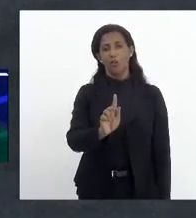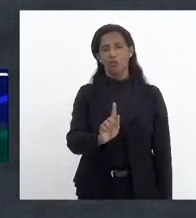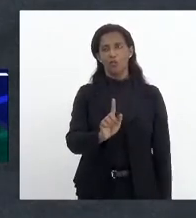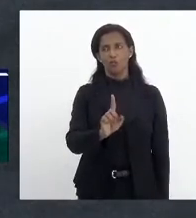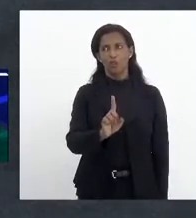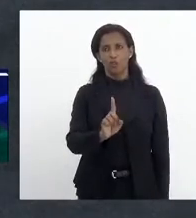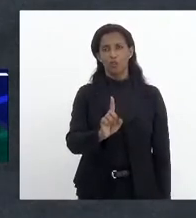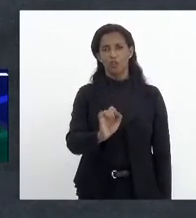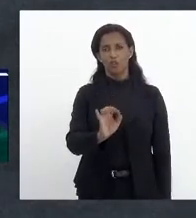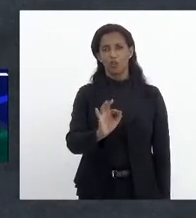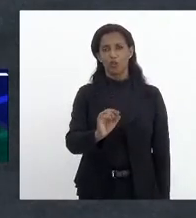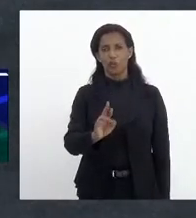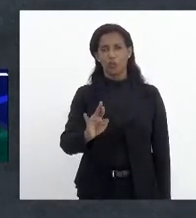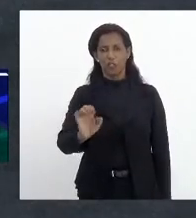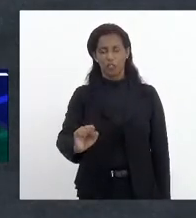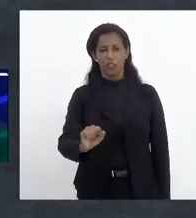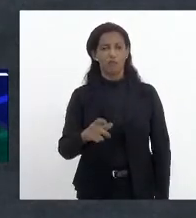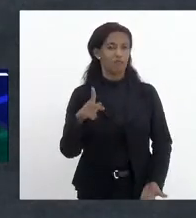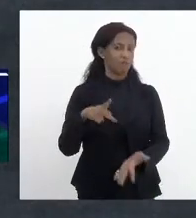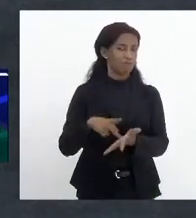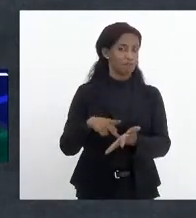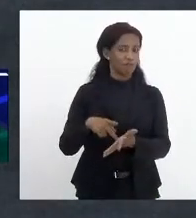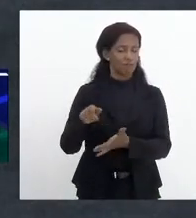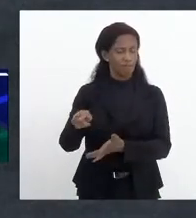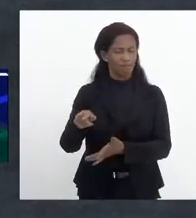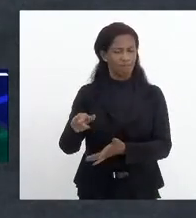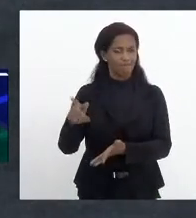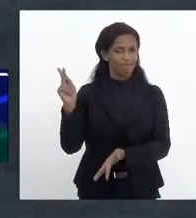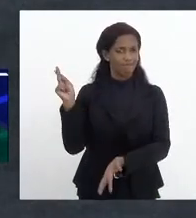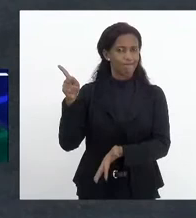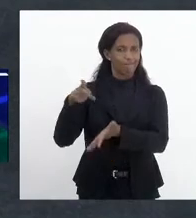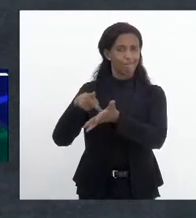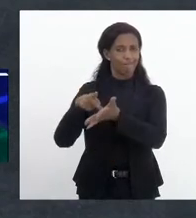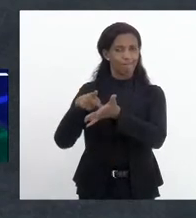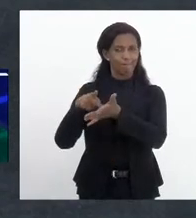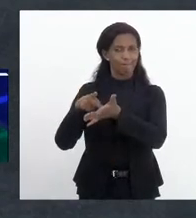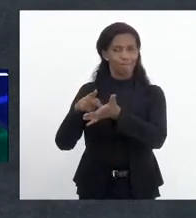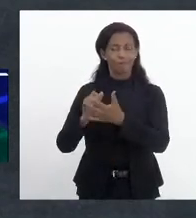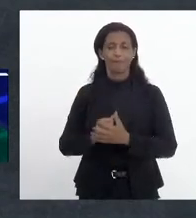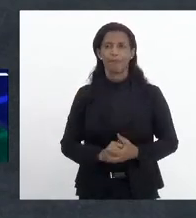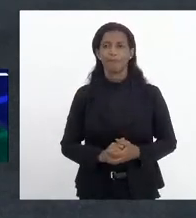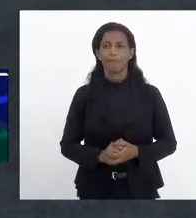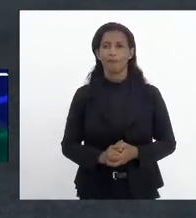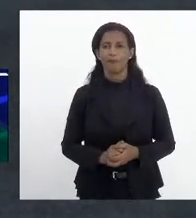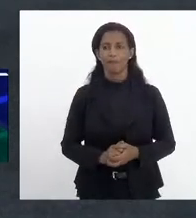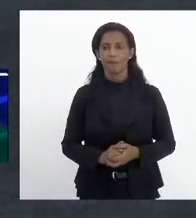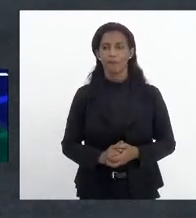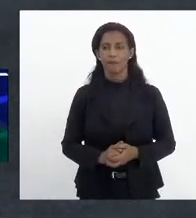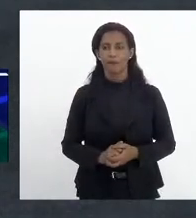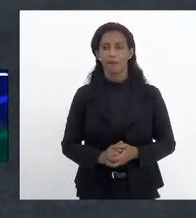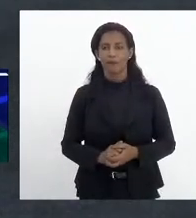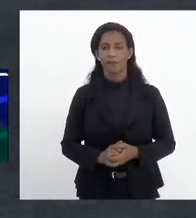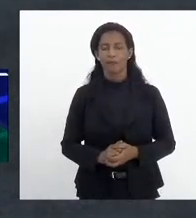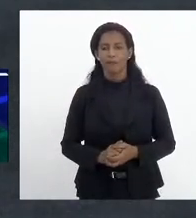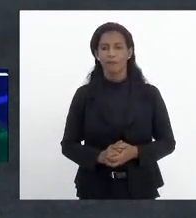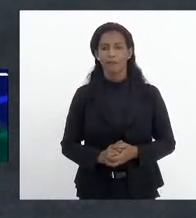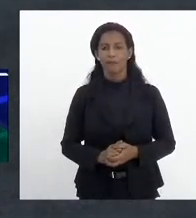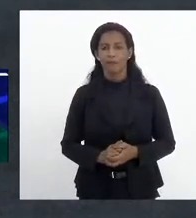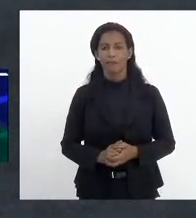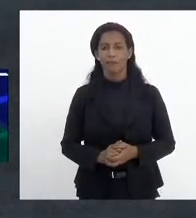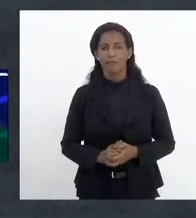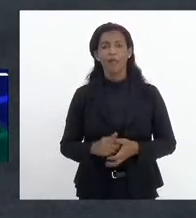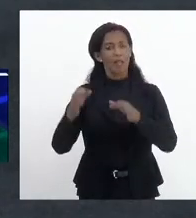verdade, é uma justa recuperação, é uma justa